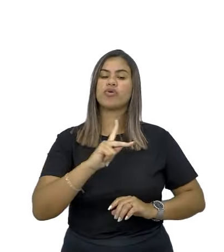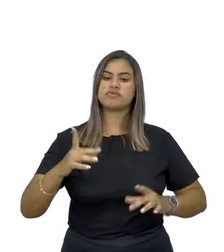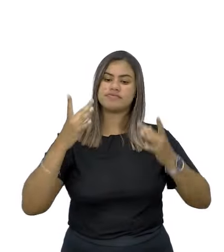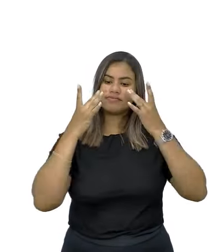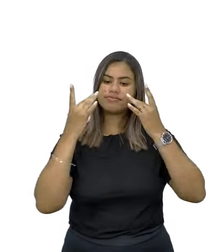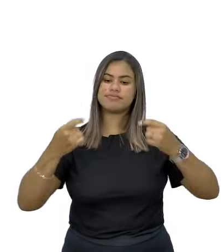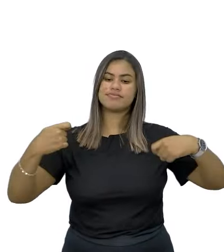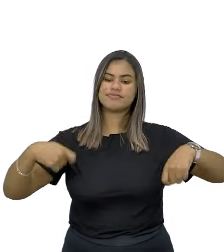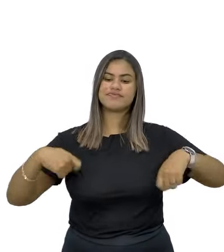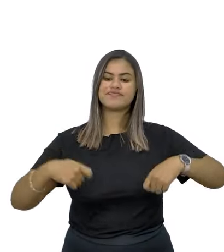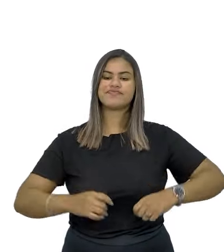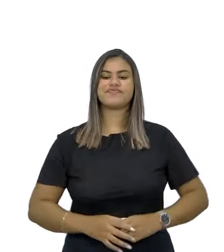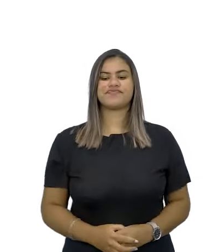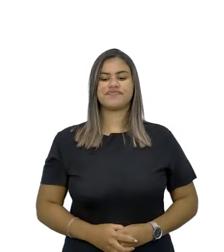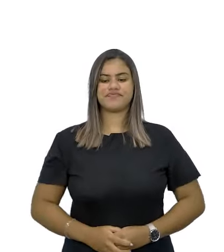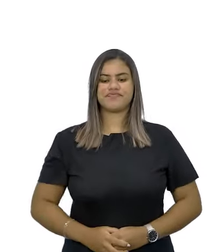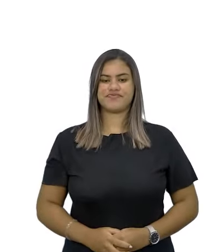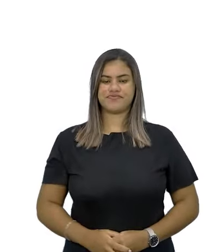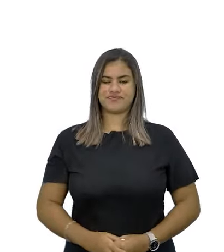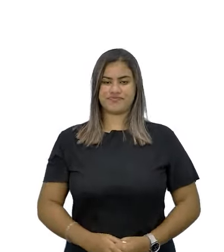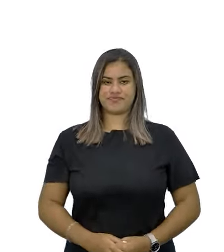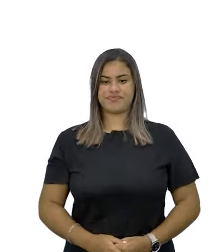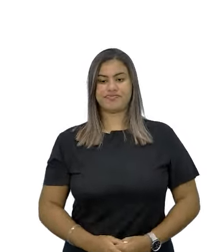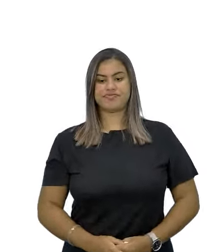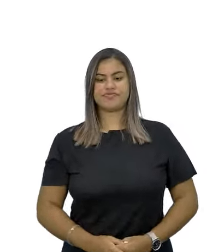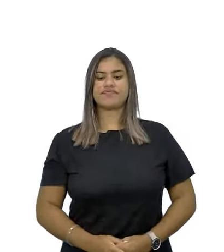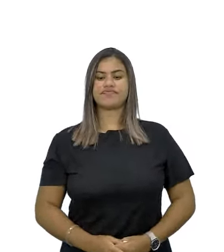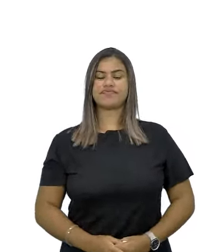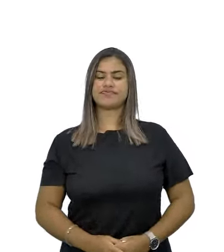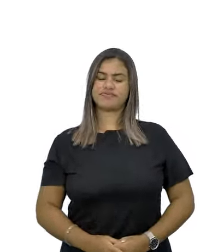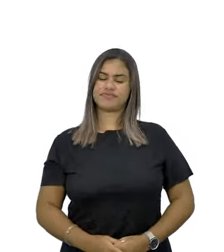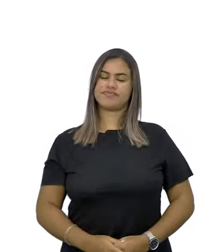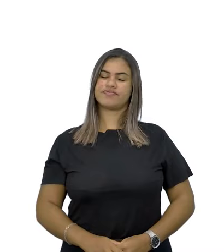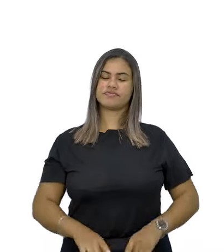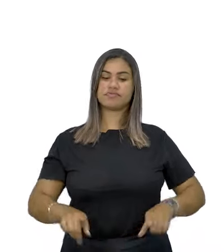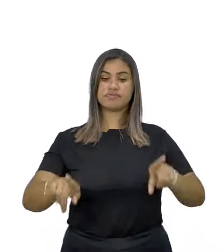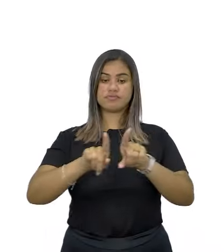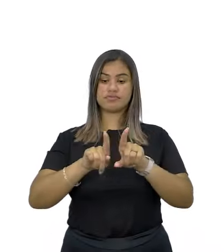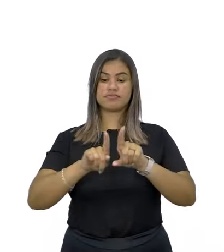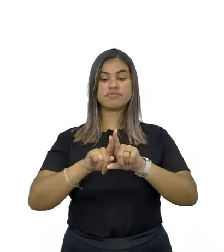a esses momentos. E